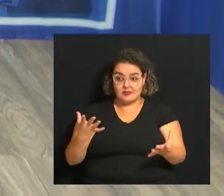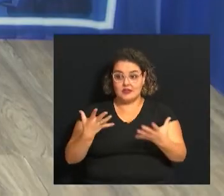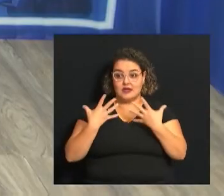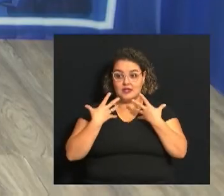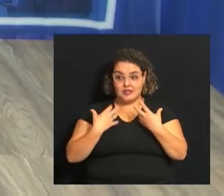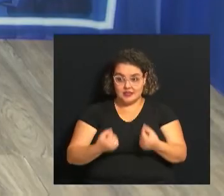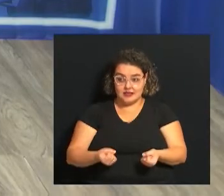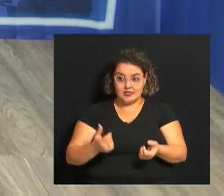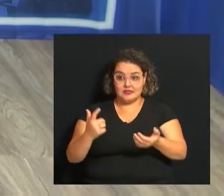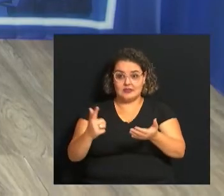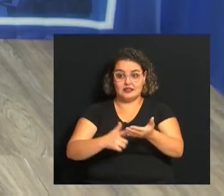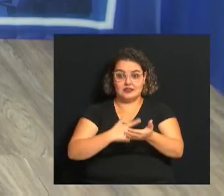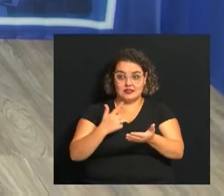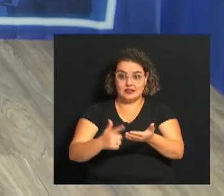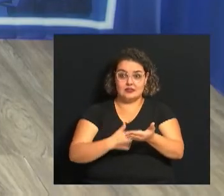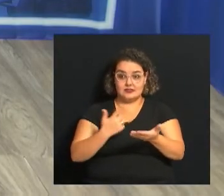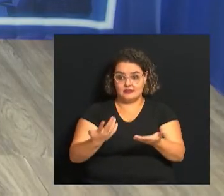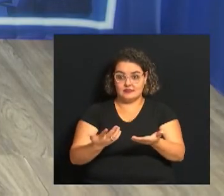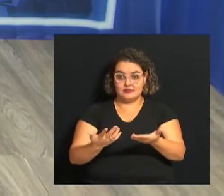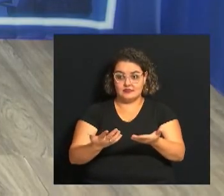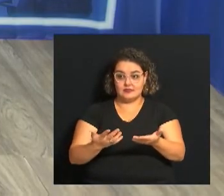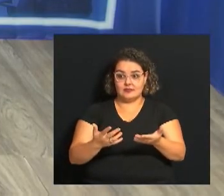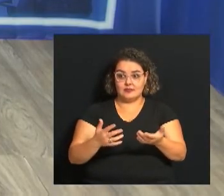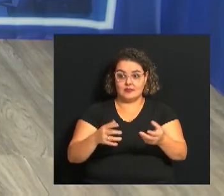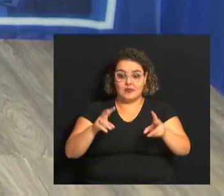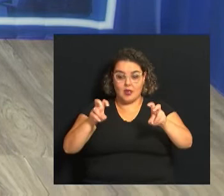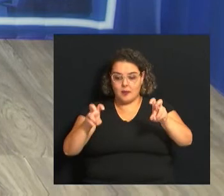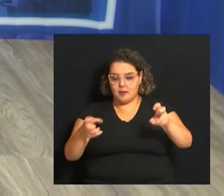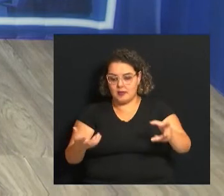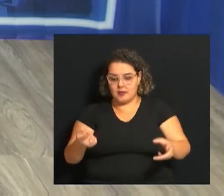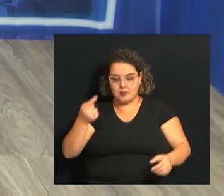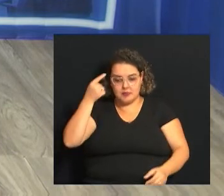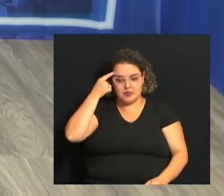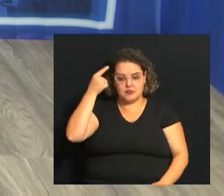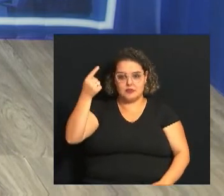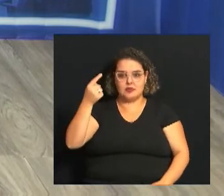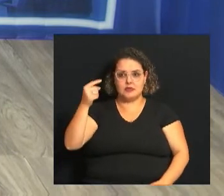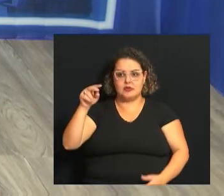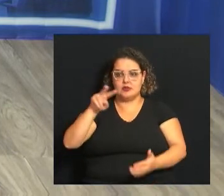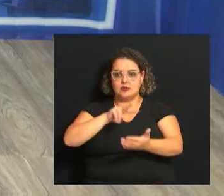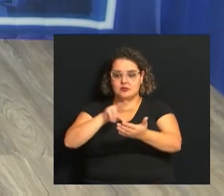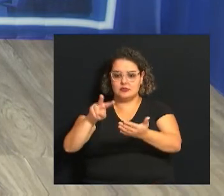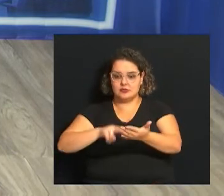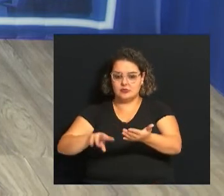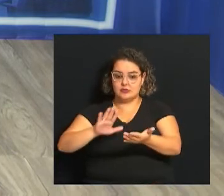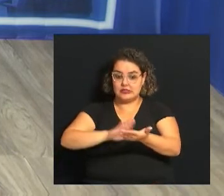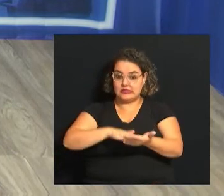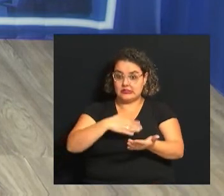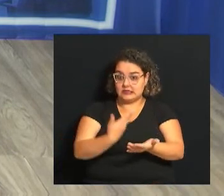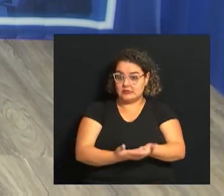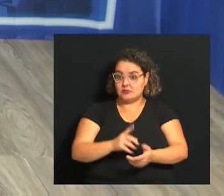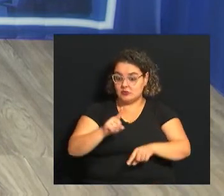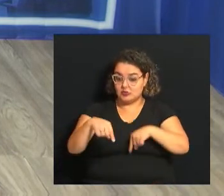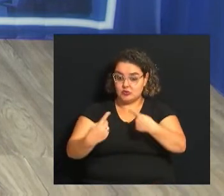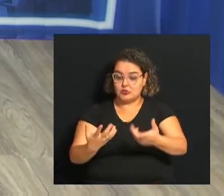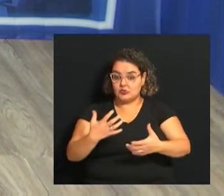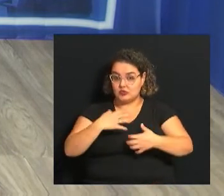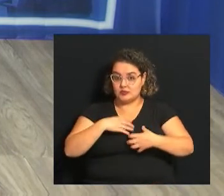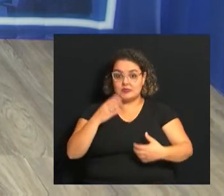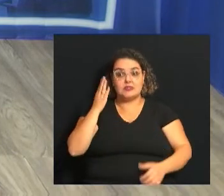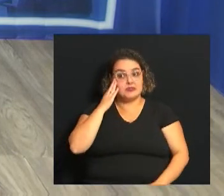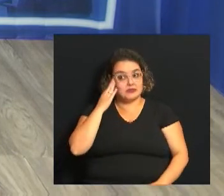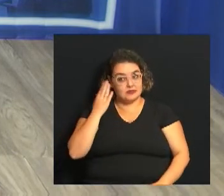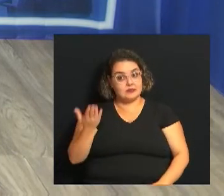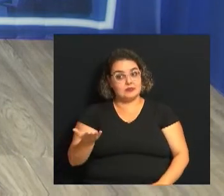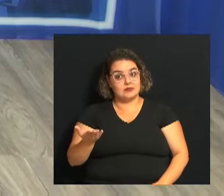recebido? Você, em algum trecho, pensou numa ideia e o leitor ele interpretou de outra maneira? Porque a gente sabe, né? A partir do